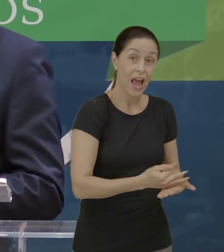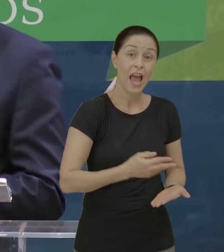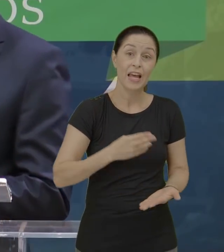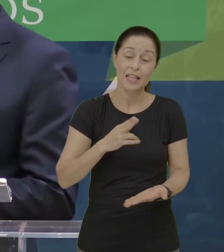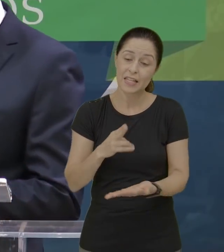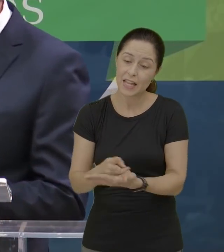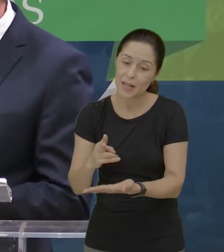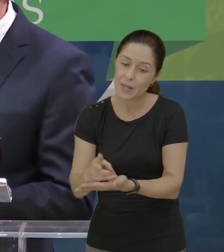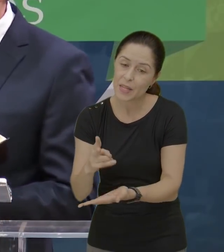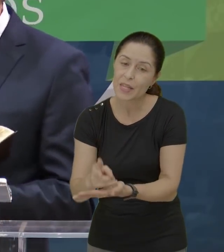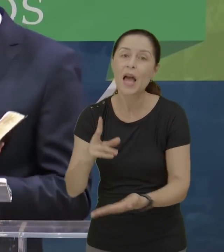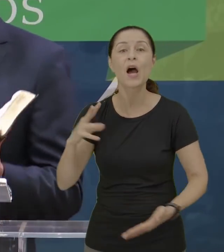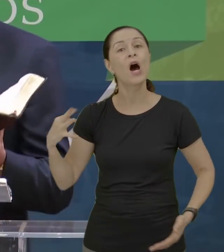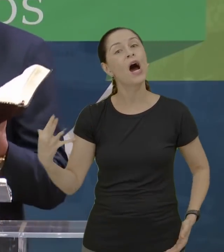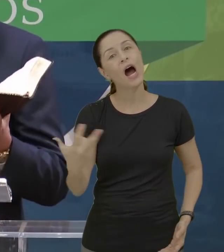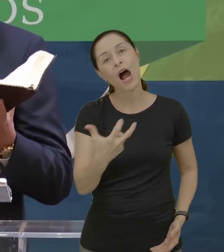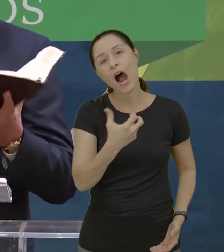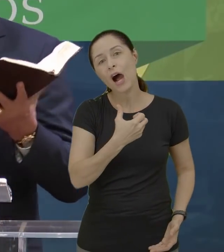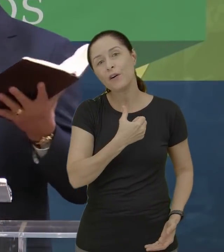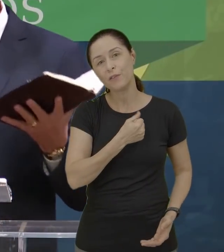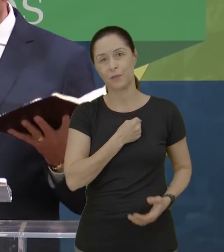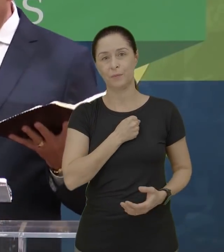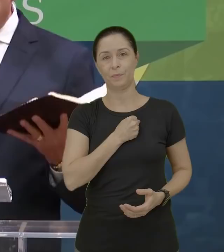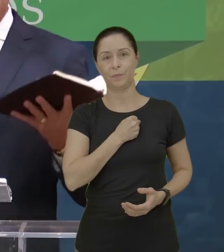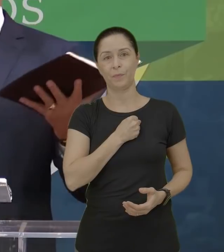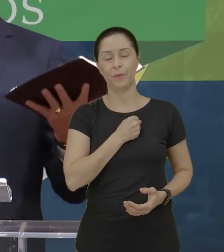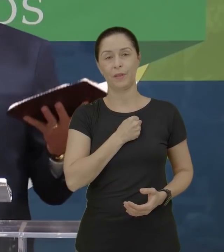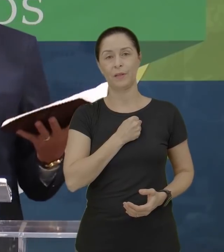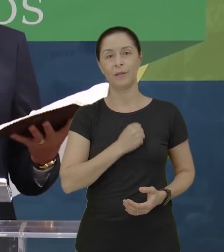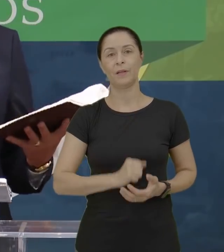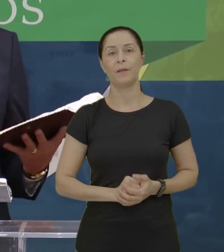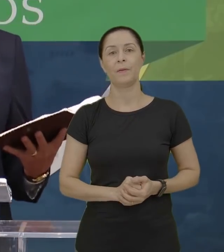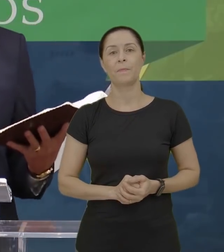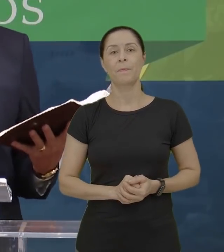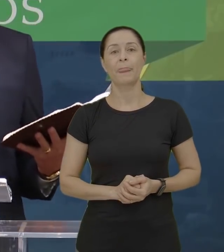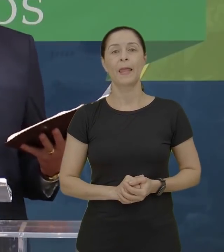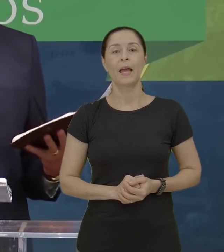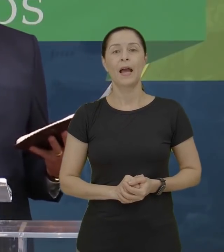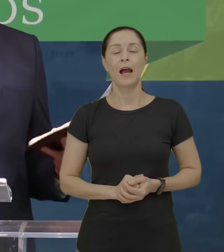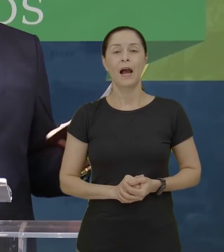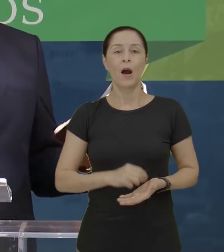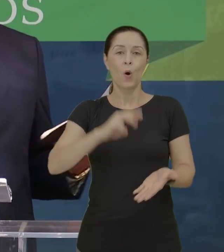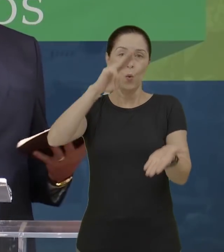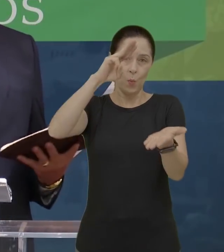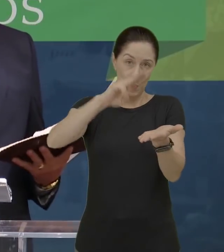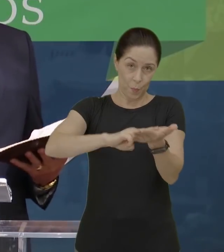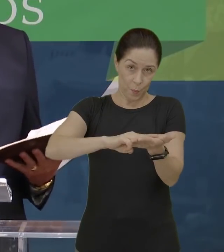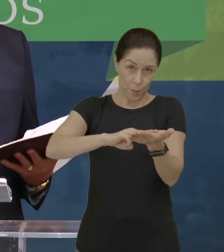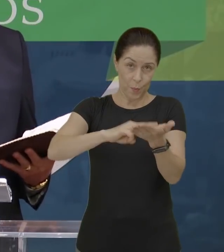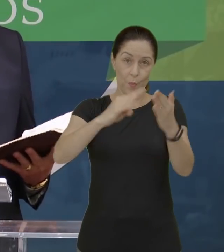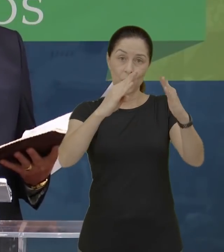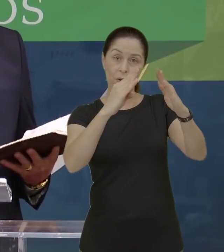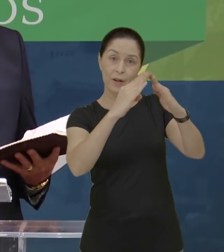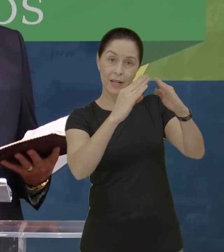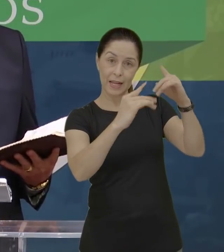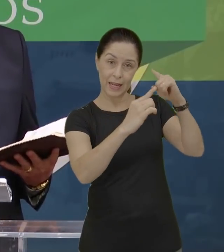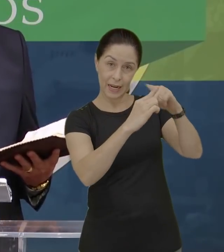conservação da alma. Então você vai ver apóstata. O que é um apóstata? É alguém que tornou-se membro da igreja,